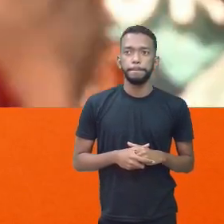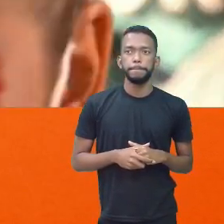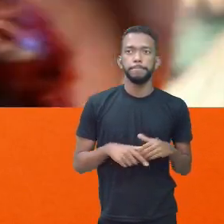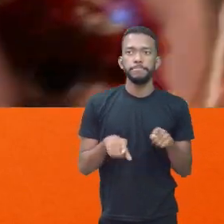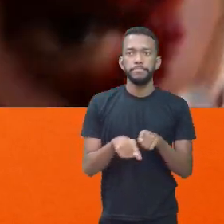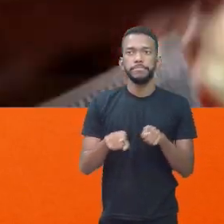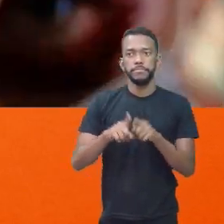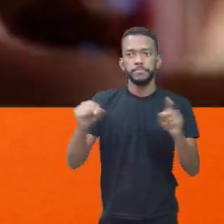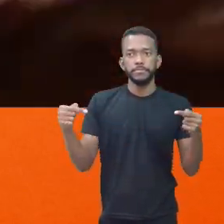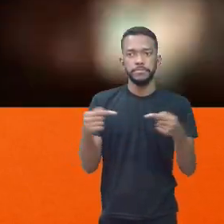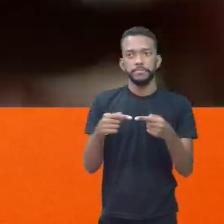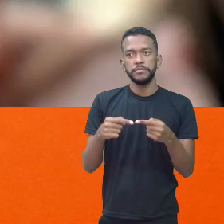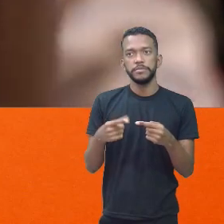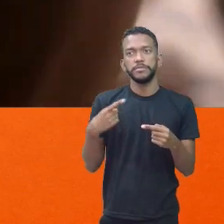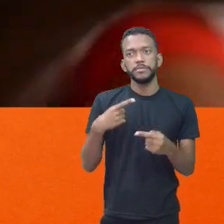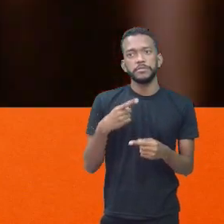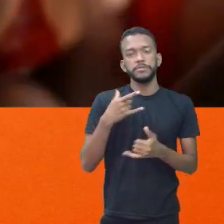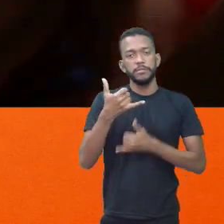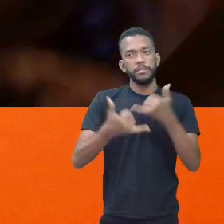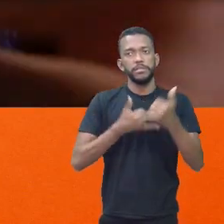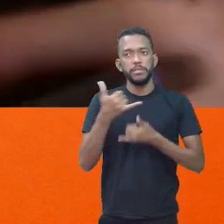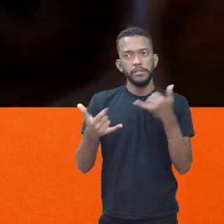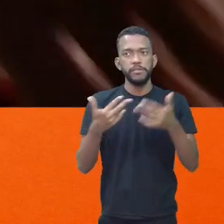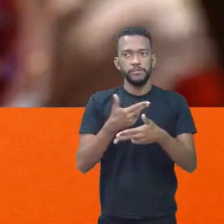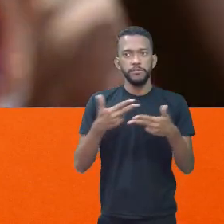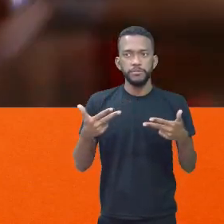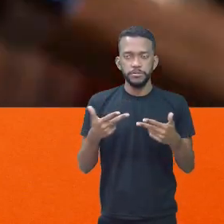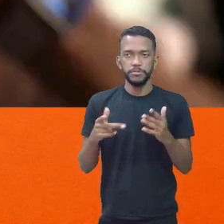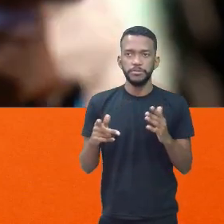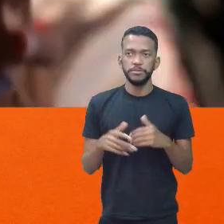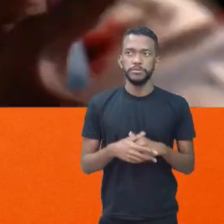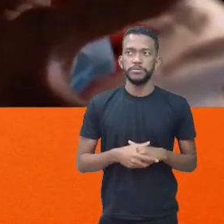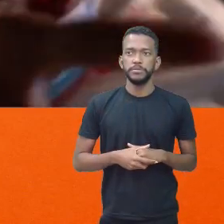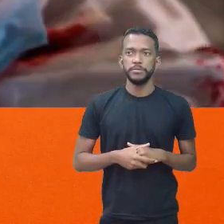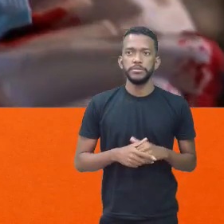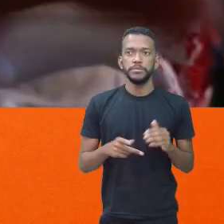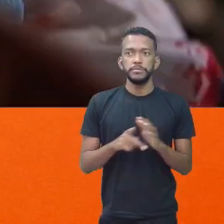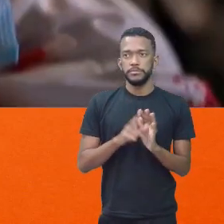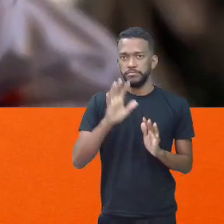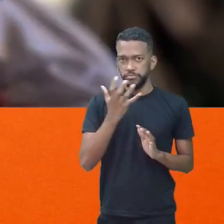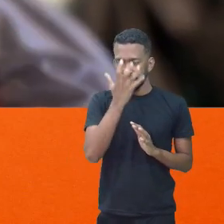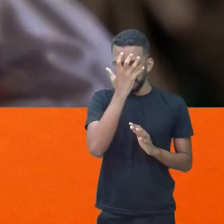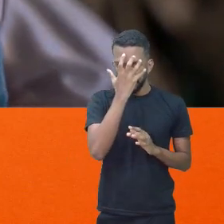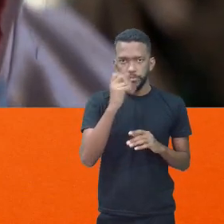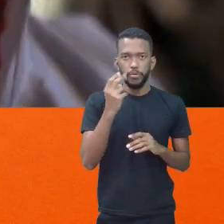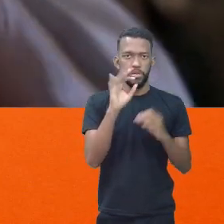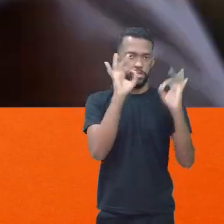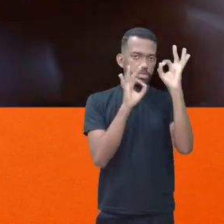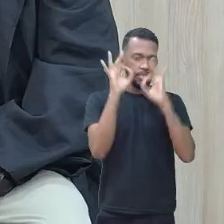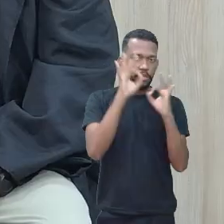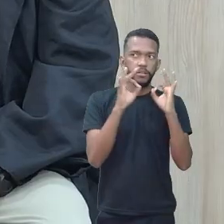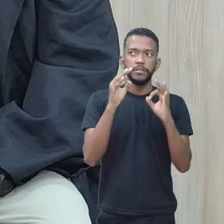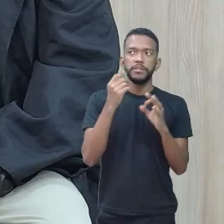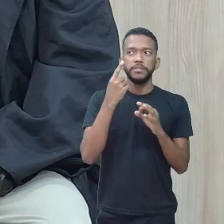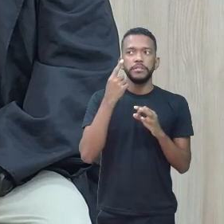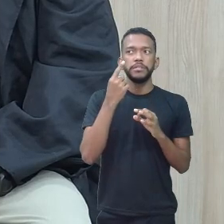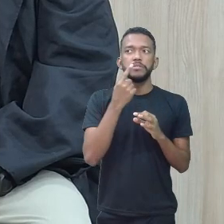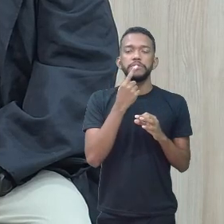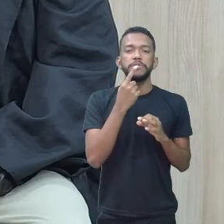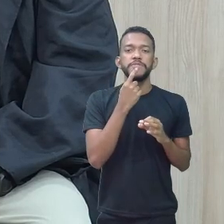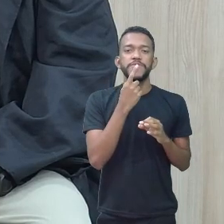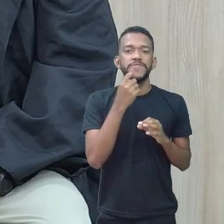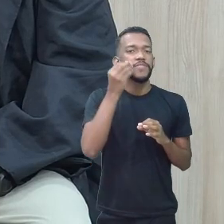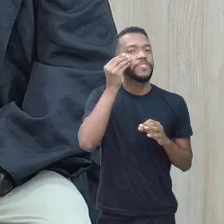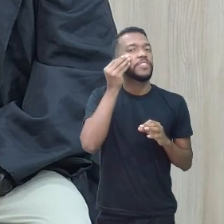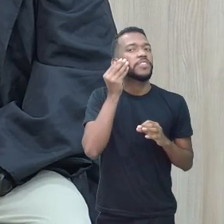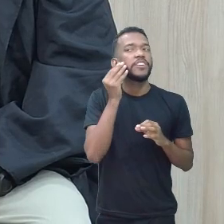assustar. E aí o pessoal brinca, né, com a questão da máscara, do sangue descendo. Eu estou com uma ferida